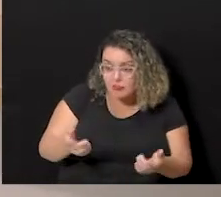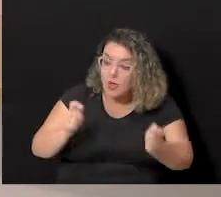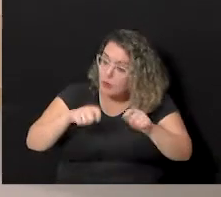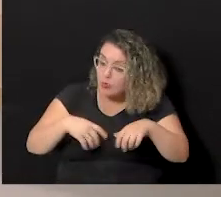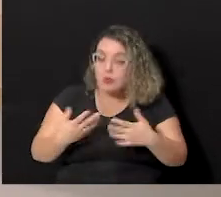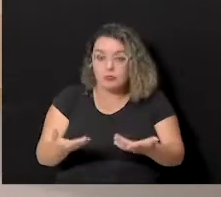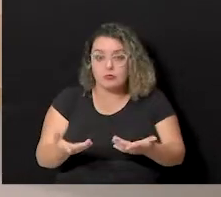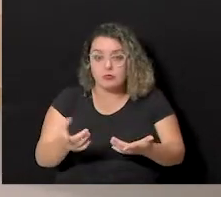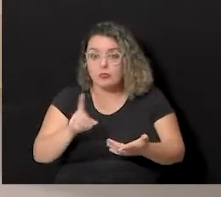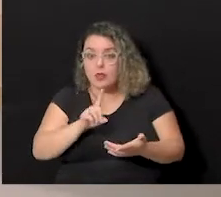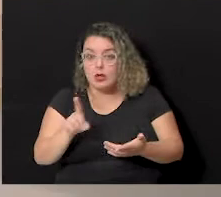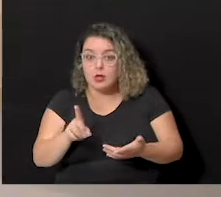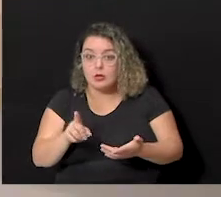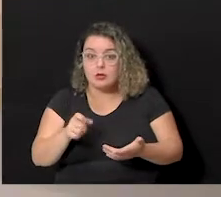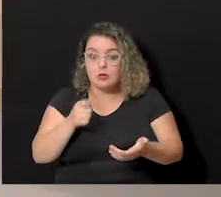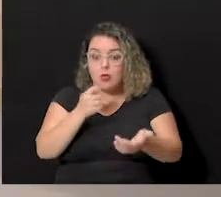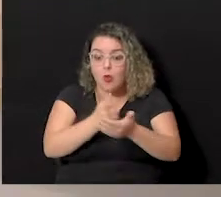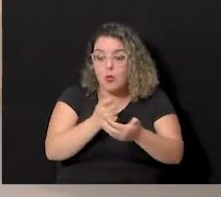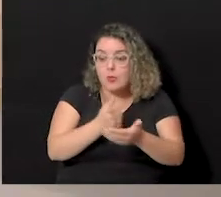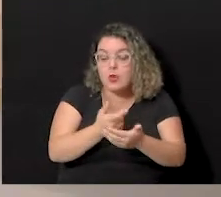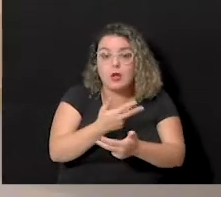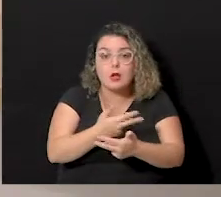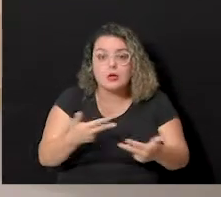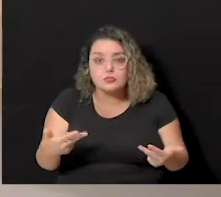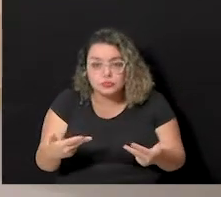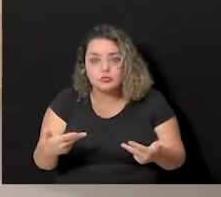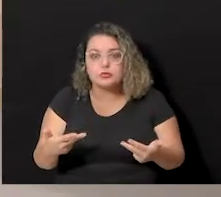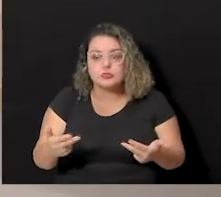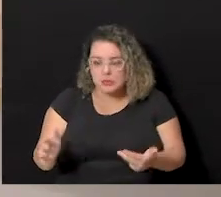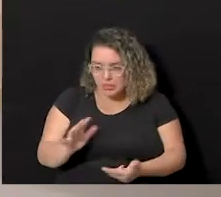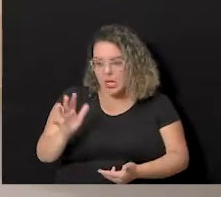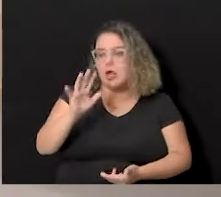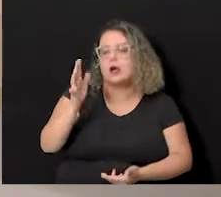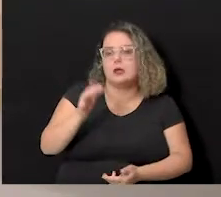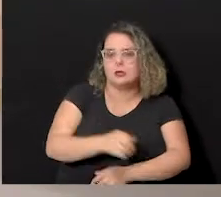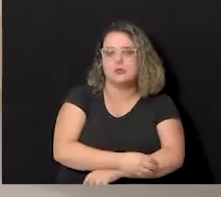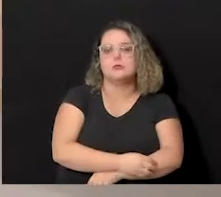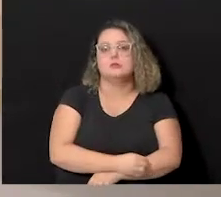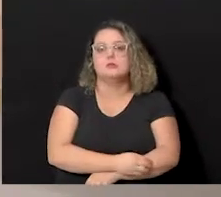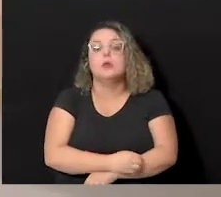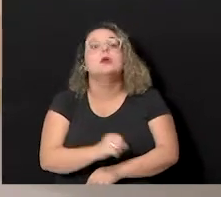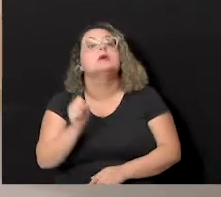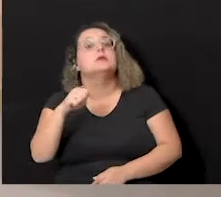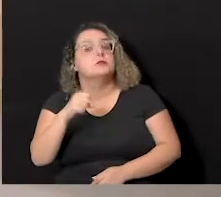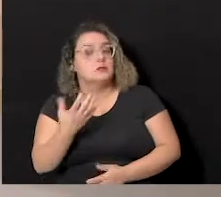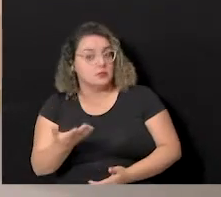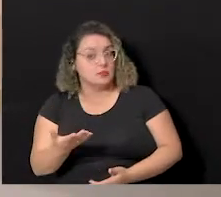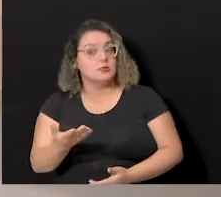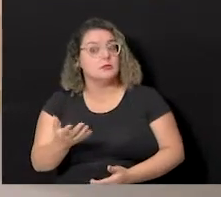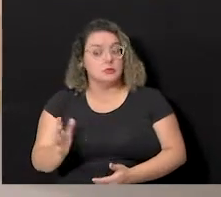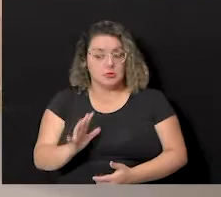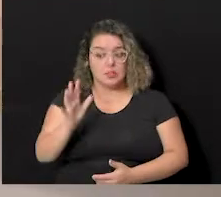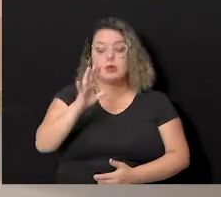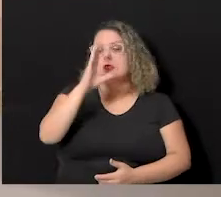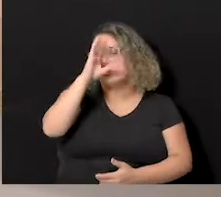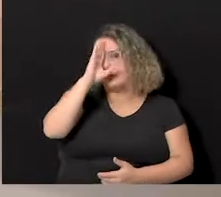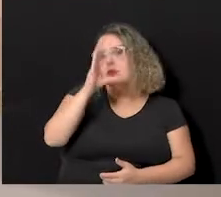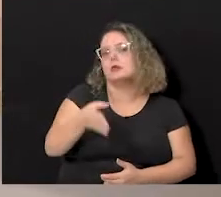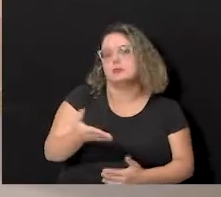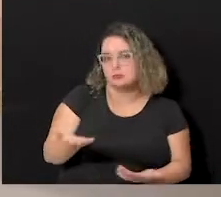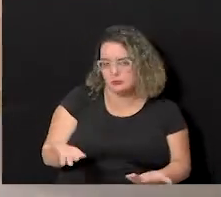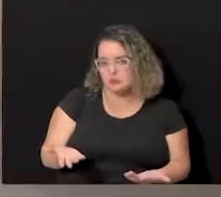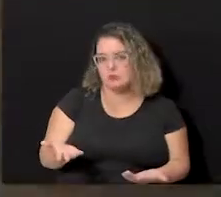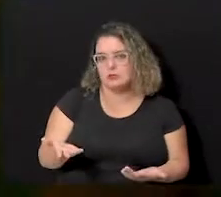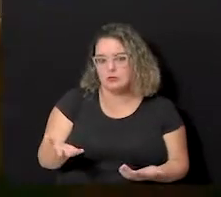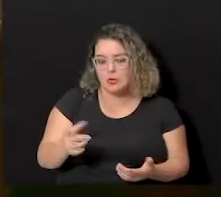possibilidade interessante para não ter que ir adquirindo esses eletrodomésticos que geralmente são bem mais caros. São mais caros e são essenciais,